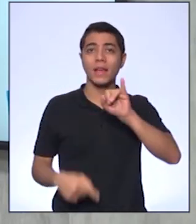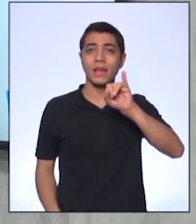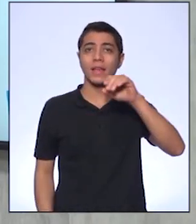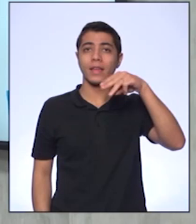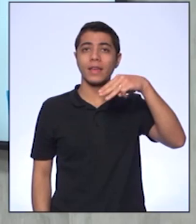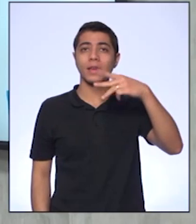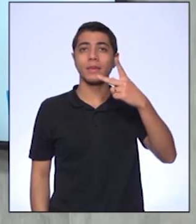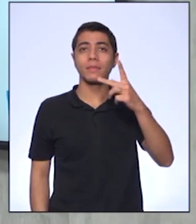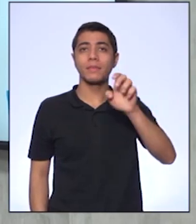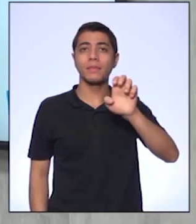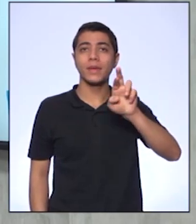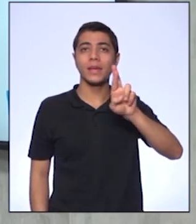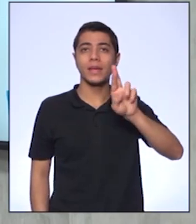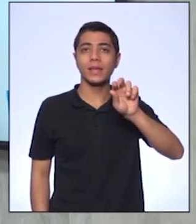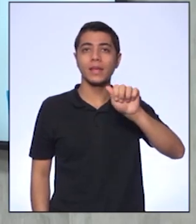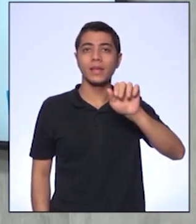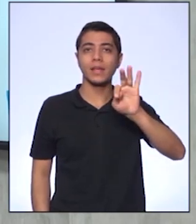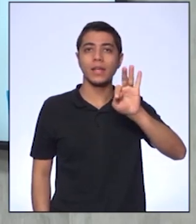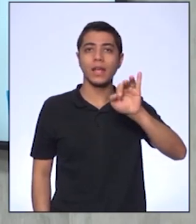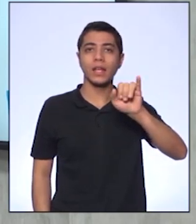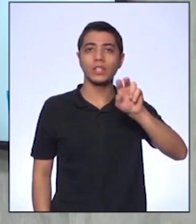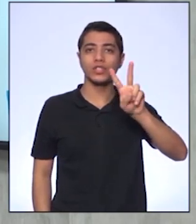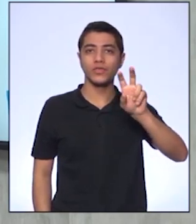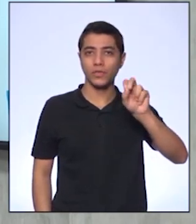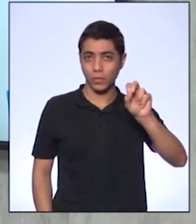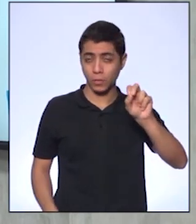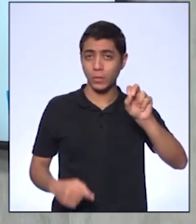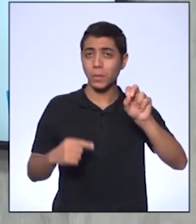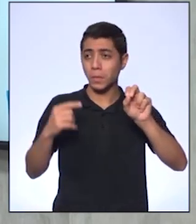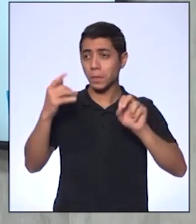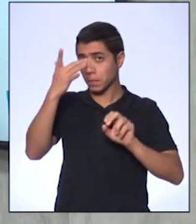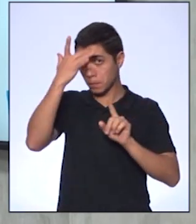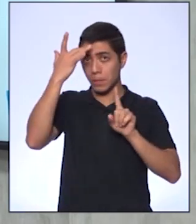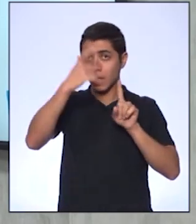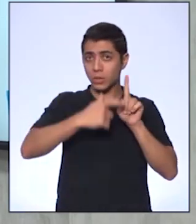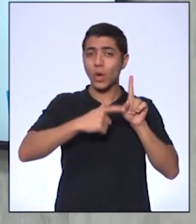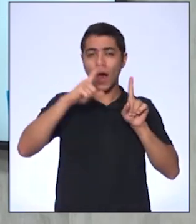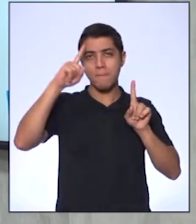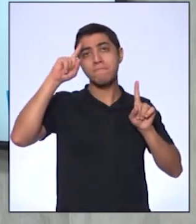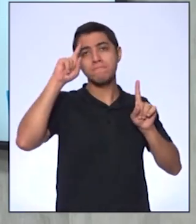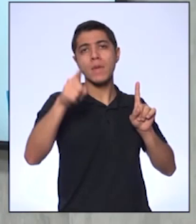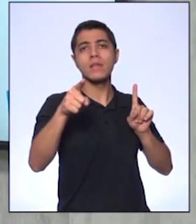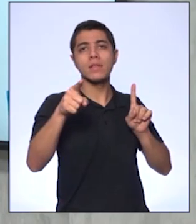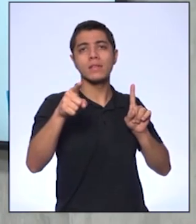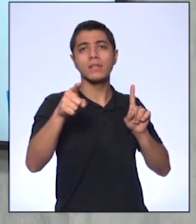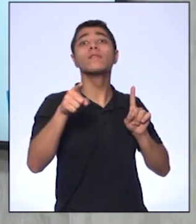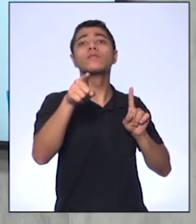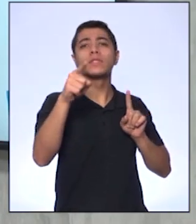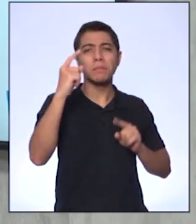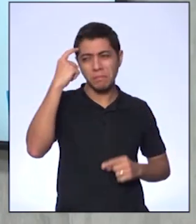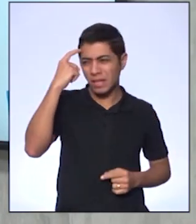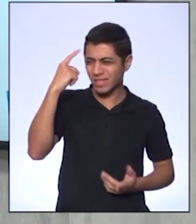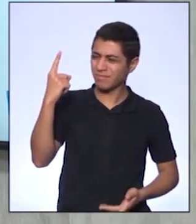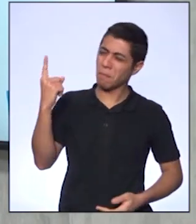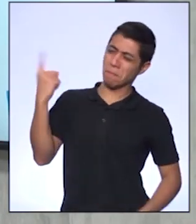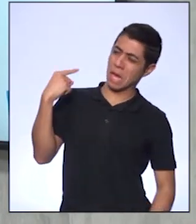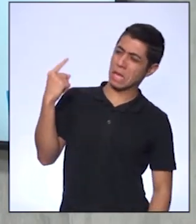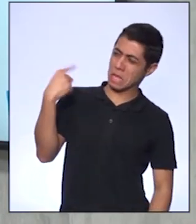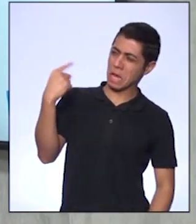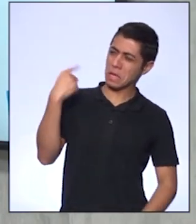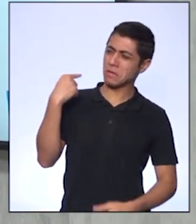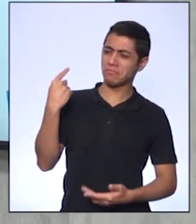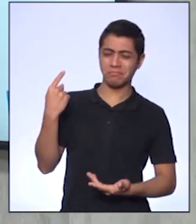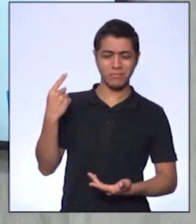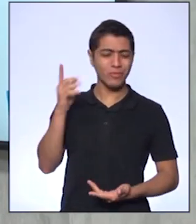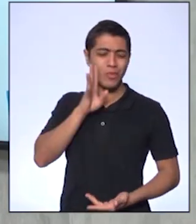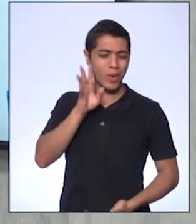que manda, e mandar não é um negócio legal, é mal educado. Não, às vezes não. Às vezes você consegue perceber que o